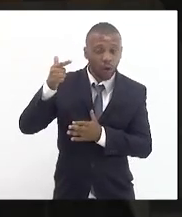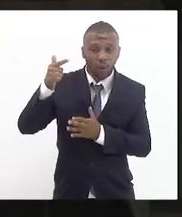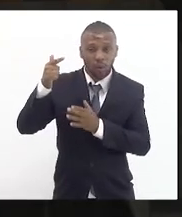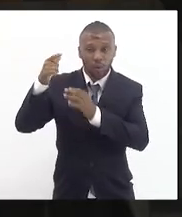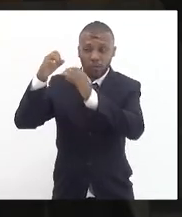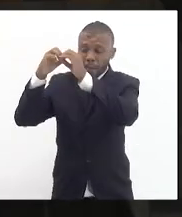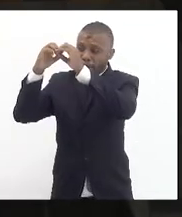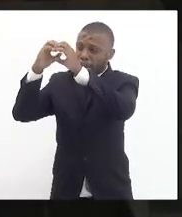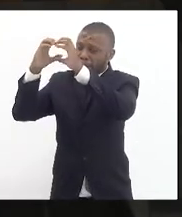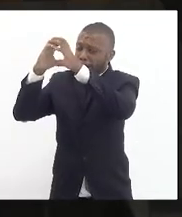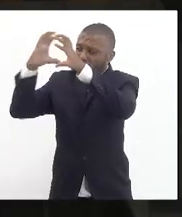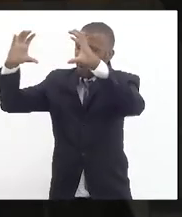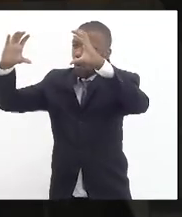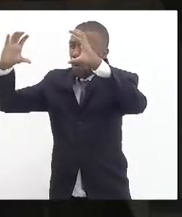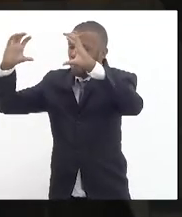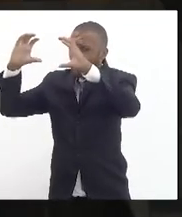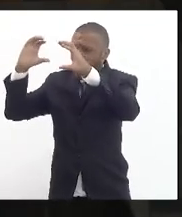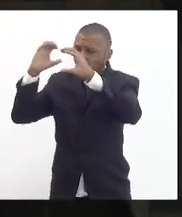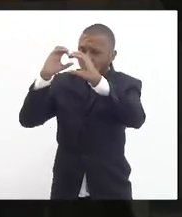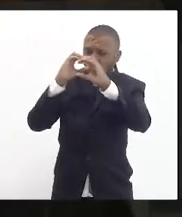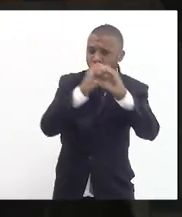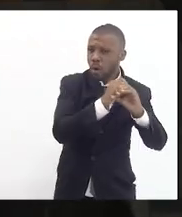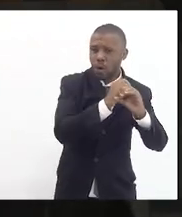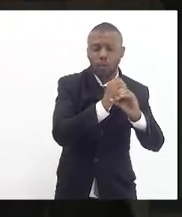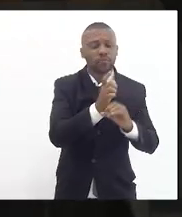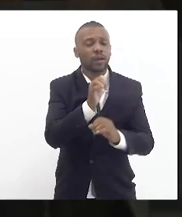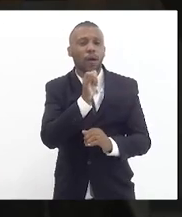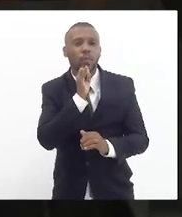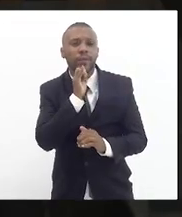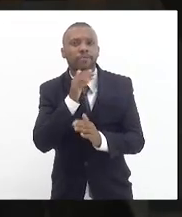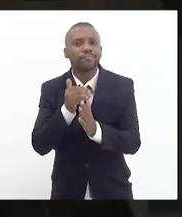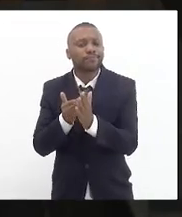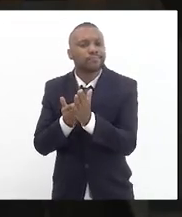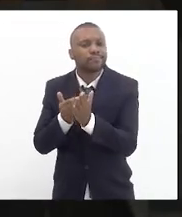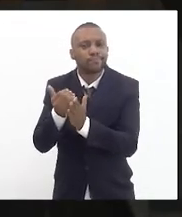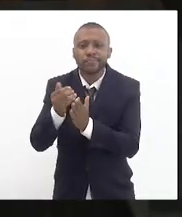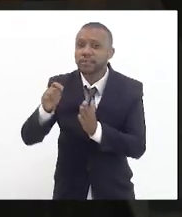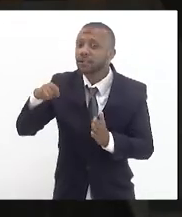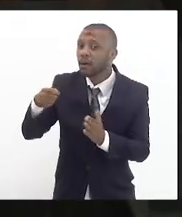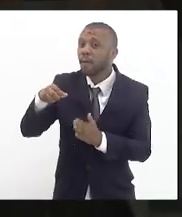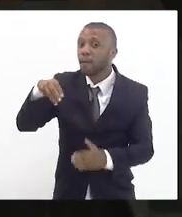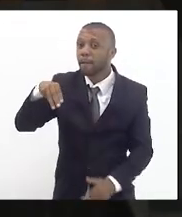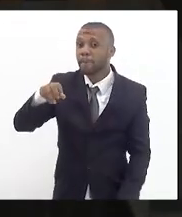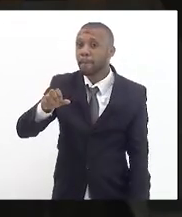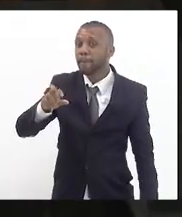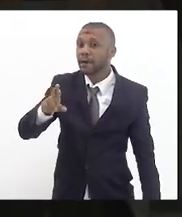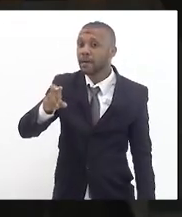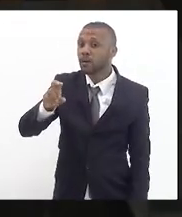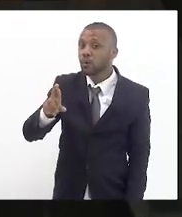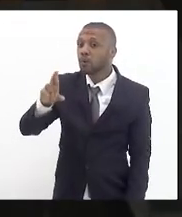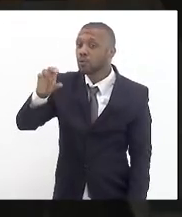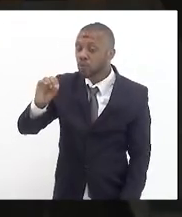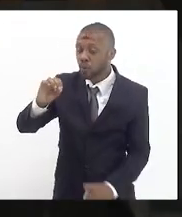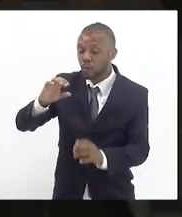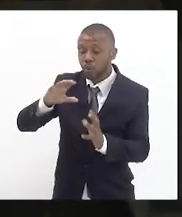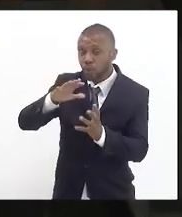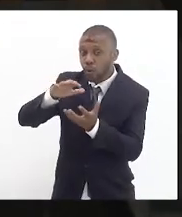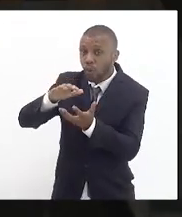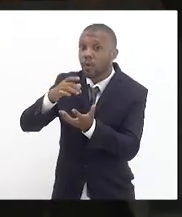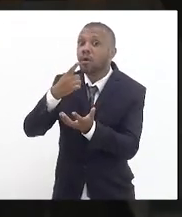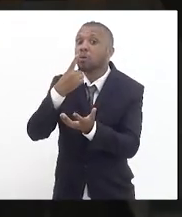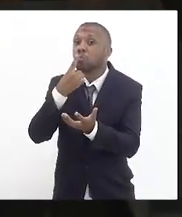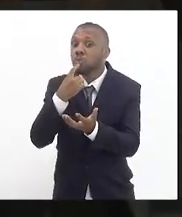mais próximo do sol e o mais distante conhecemos por Mercúrio quem é Mercúrio na